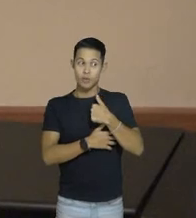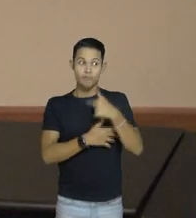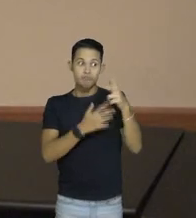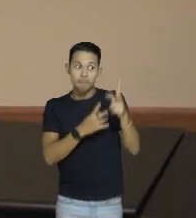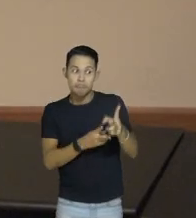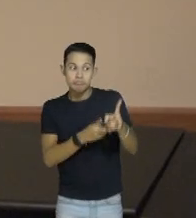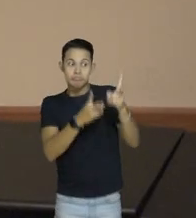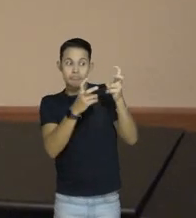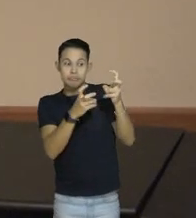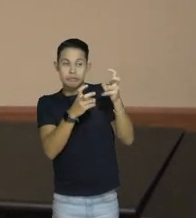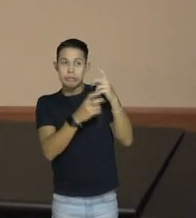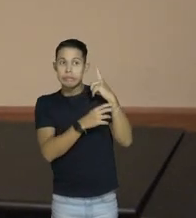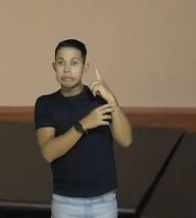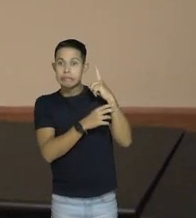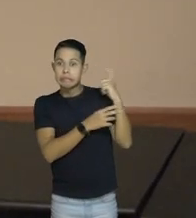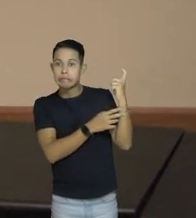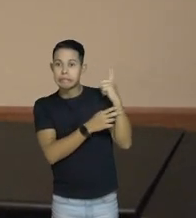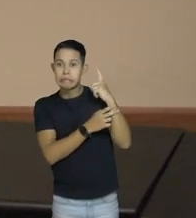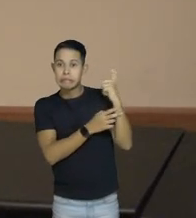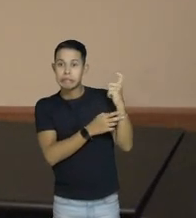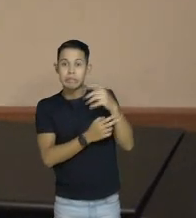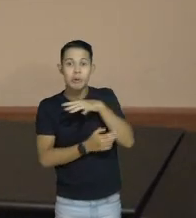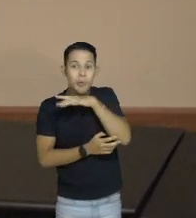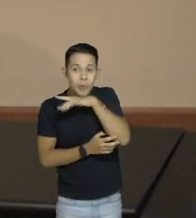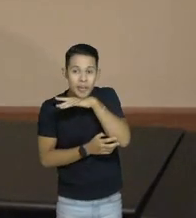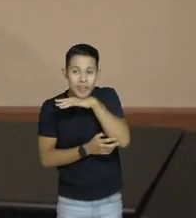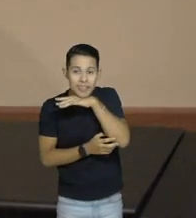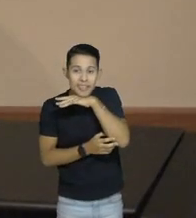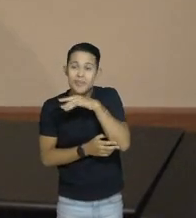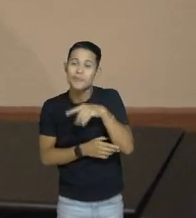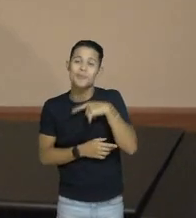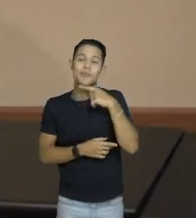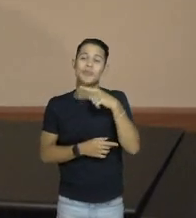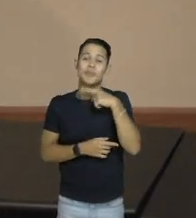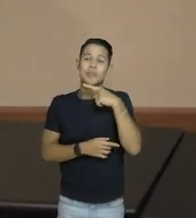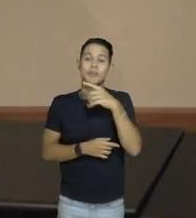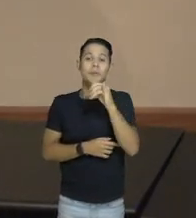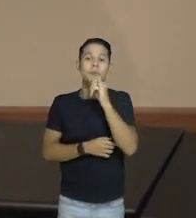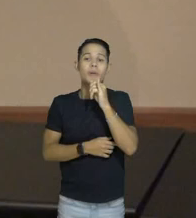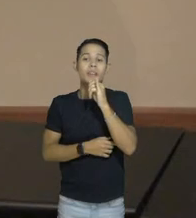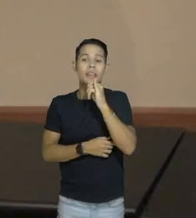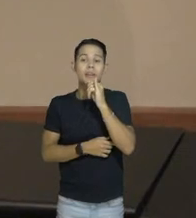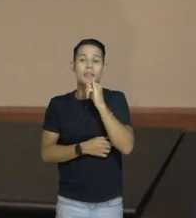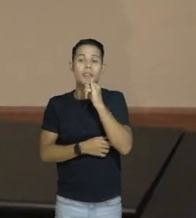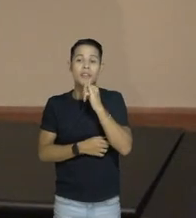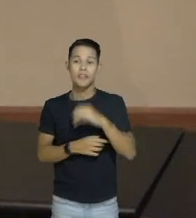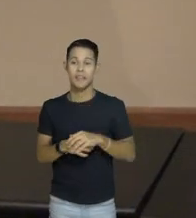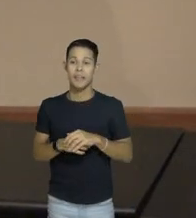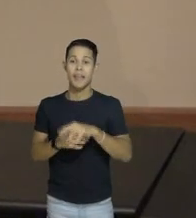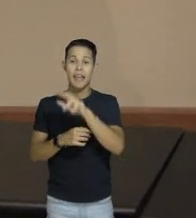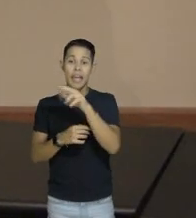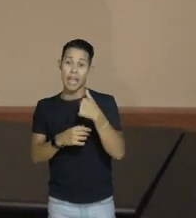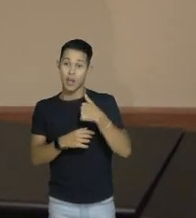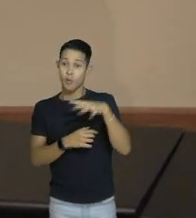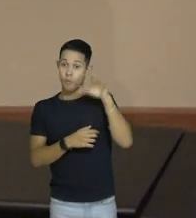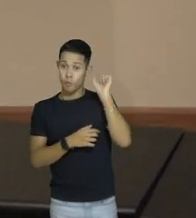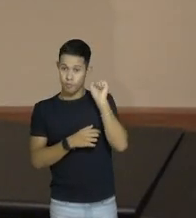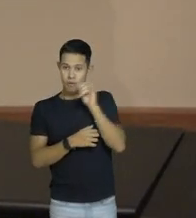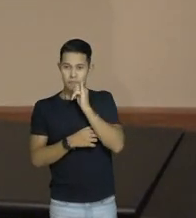não percebo a diferença. Eu vou escutar fifela e não